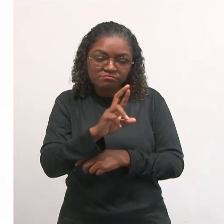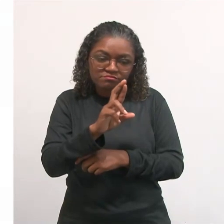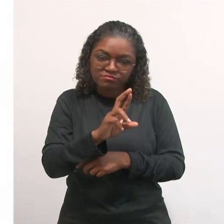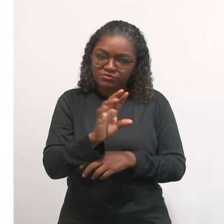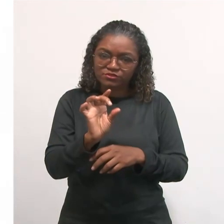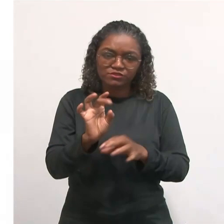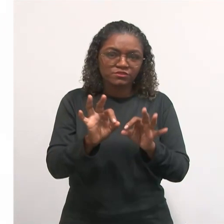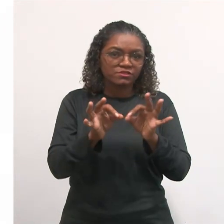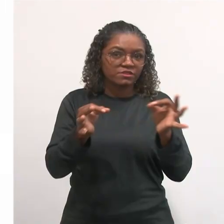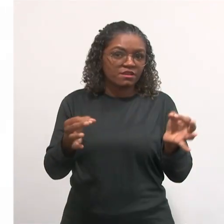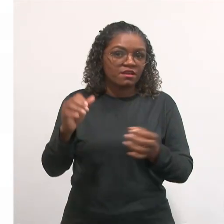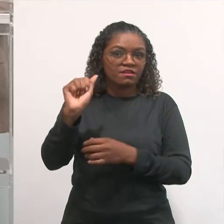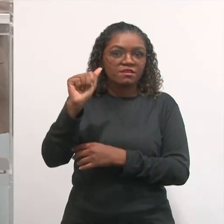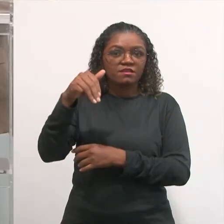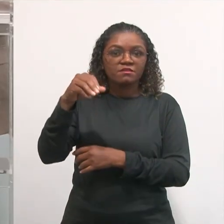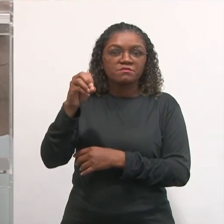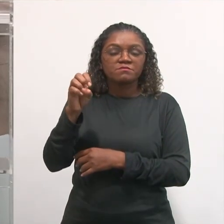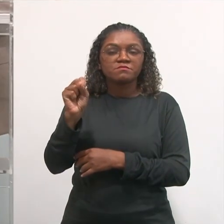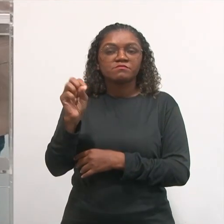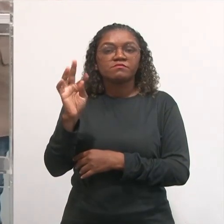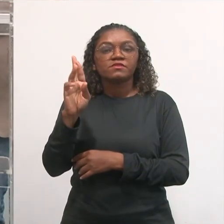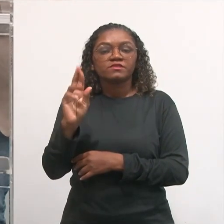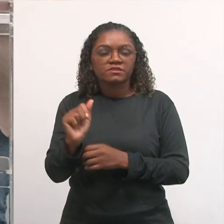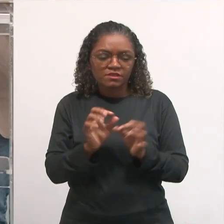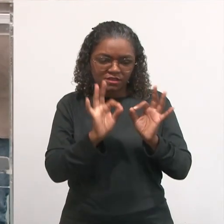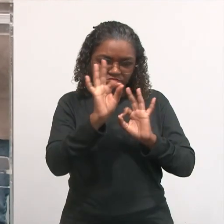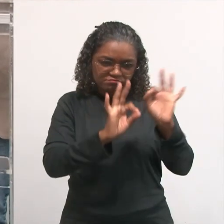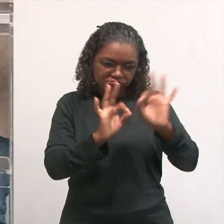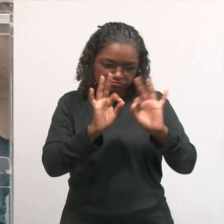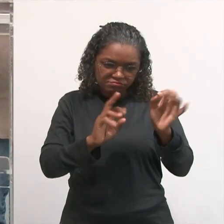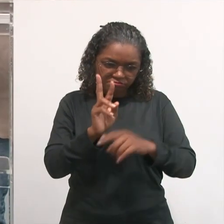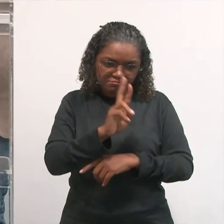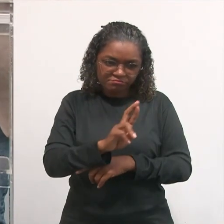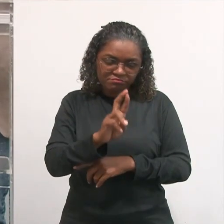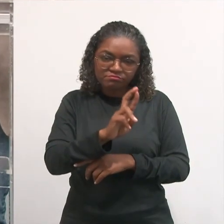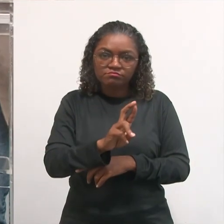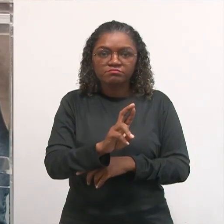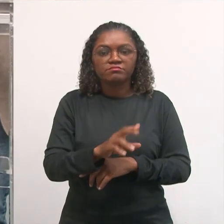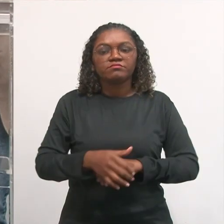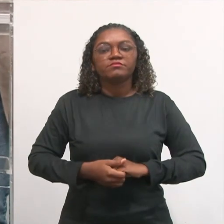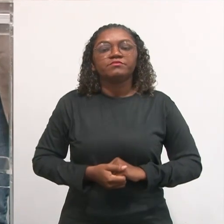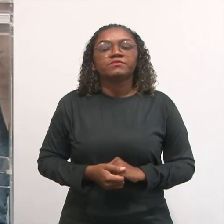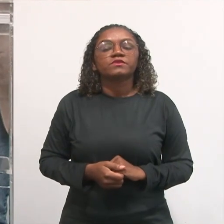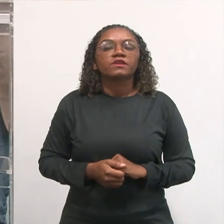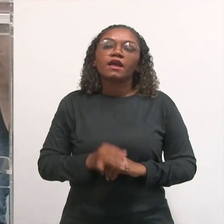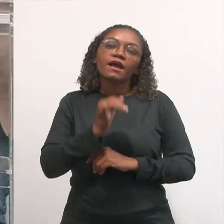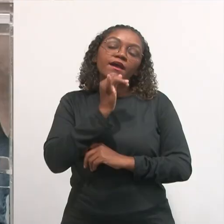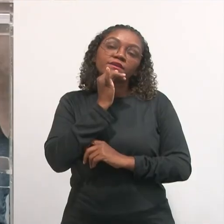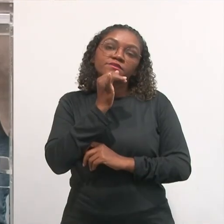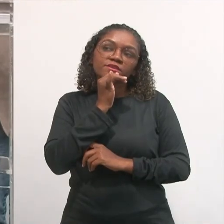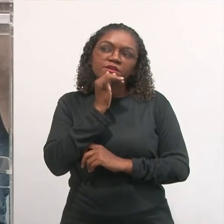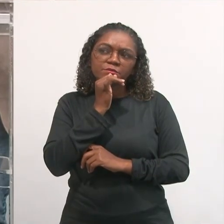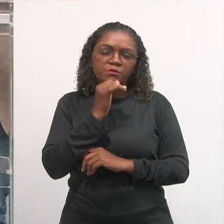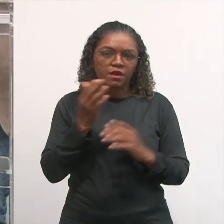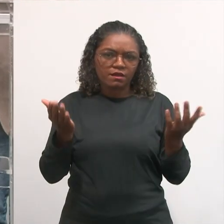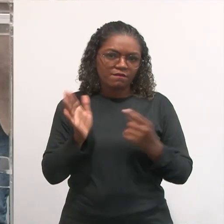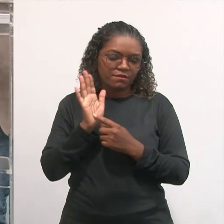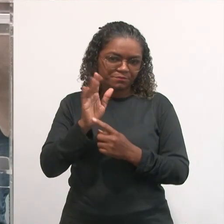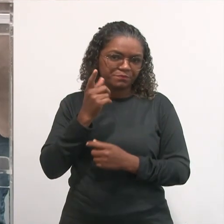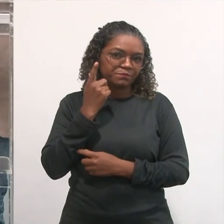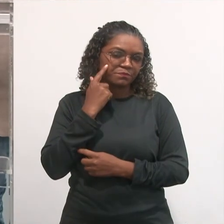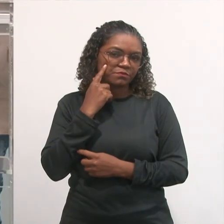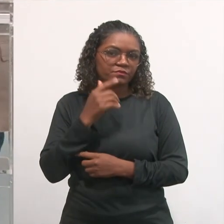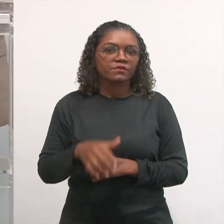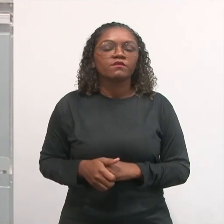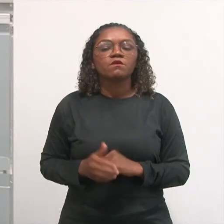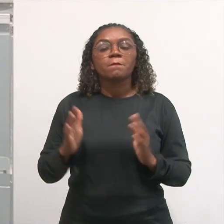amostra. Para facilitar esse exemplo bem legalmente, a gente pode pensar, por exemplo, no processo eleitoral. O processo eleitoral é um processo